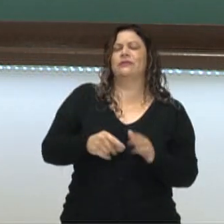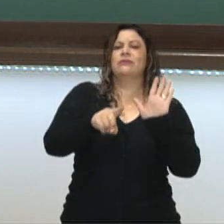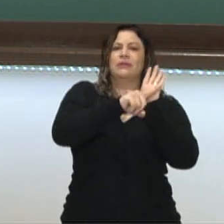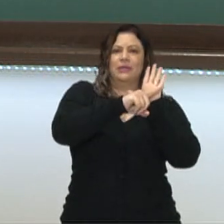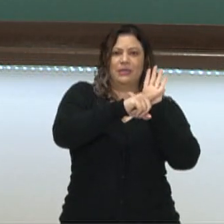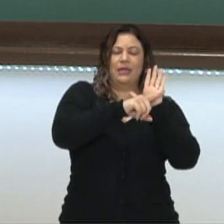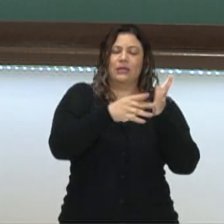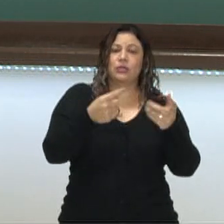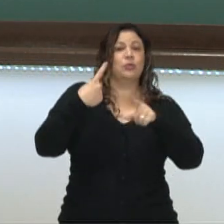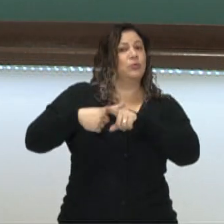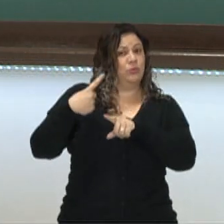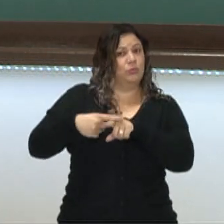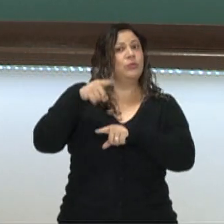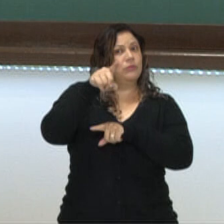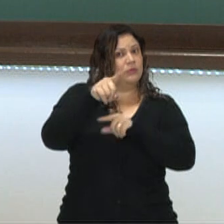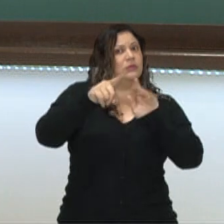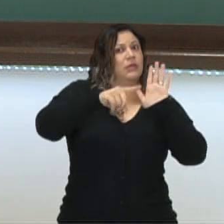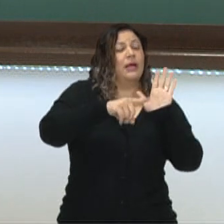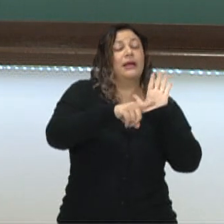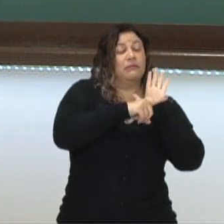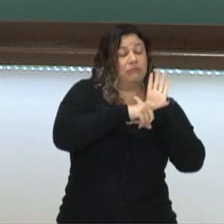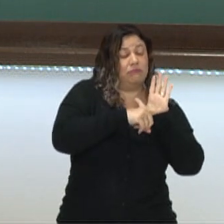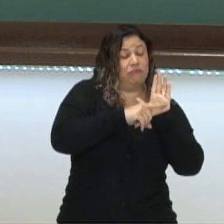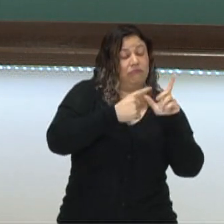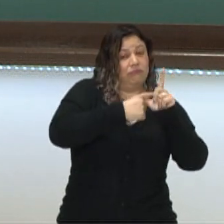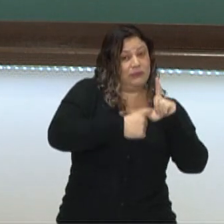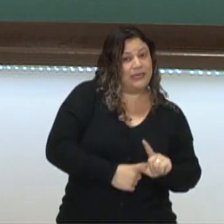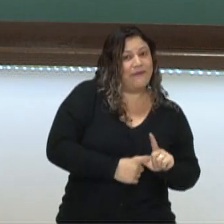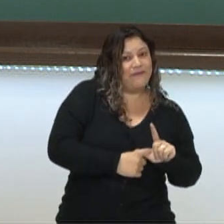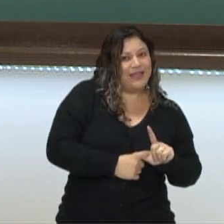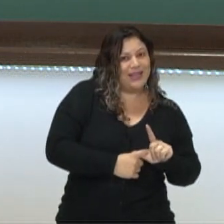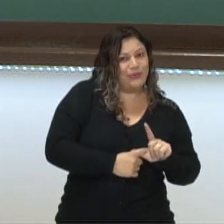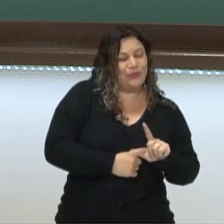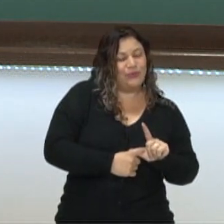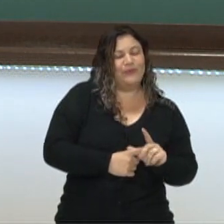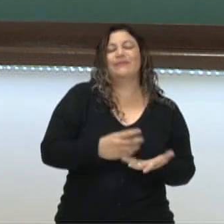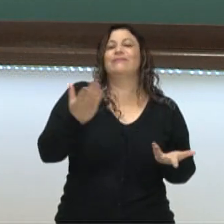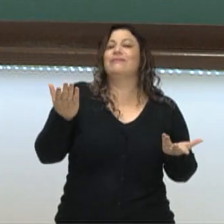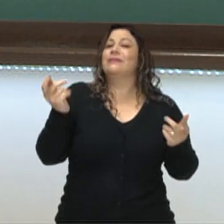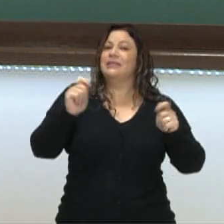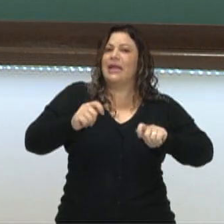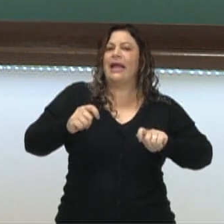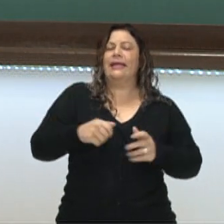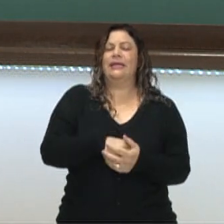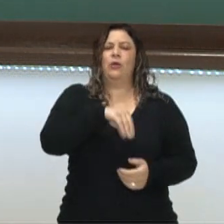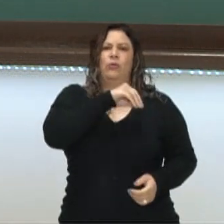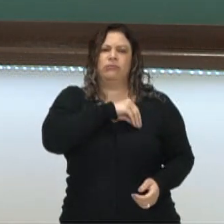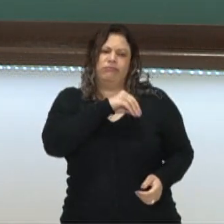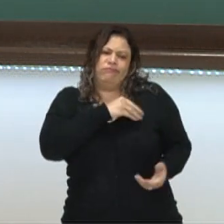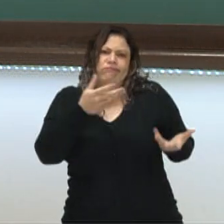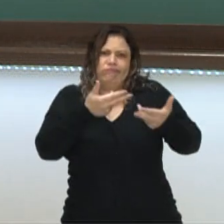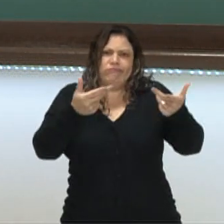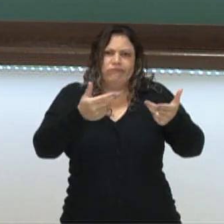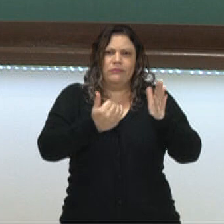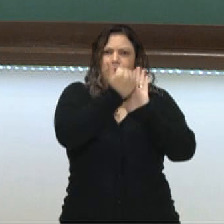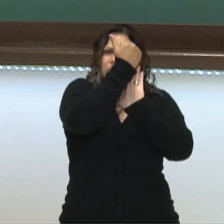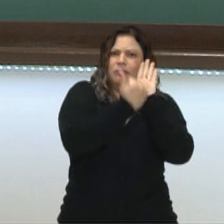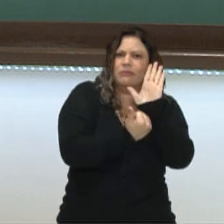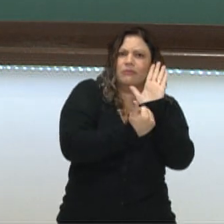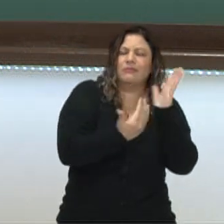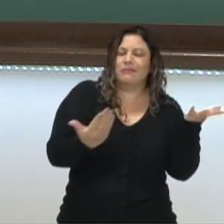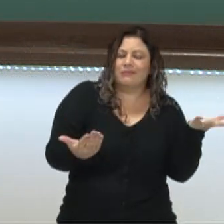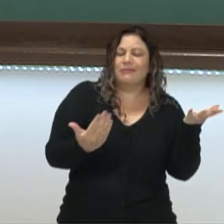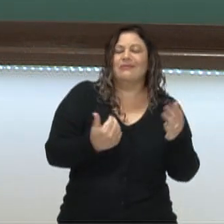negativo, é porque você está devendo para o banco. E quando cair uma quantia em dinheiro lá na sua conta, vai descontar, né, essa quantia. Então tem que